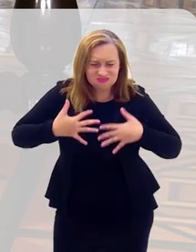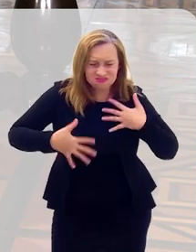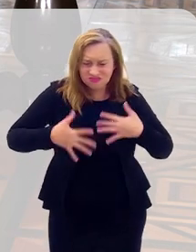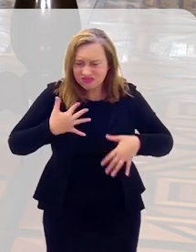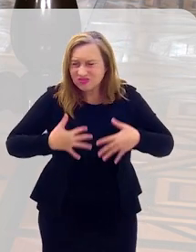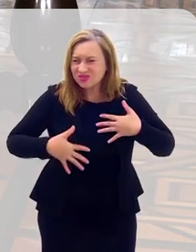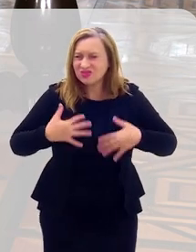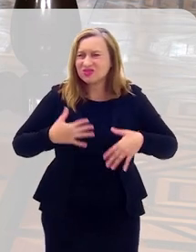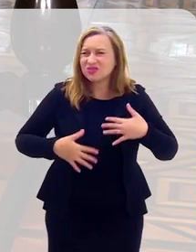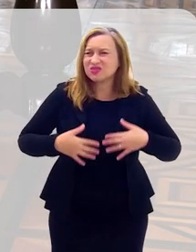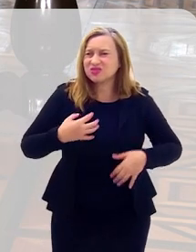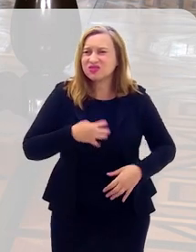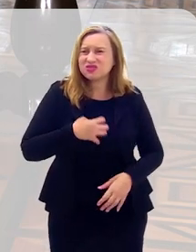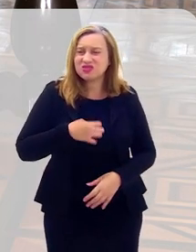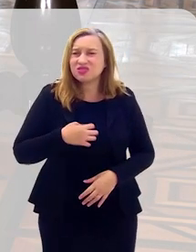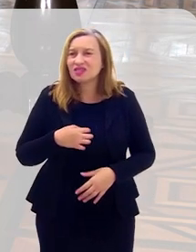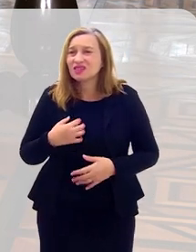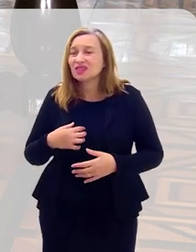desilusão,